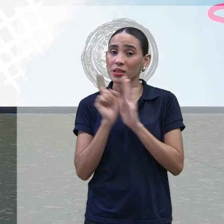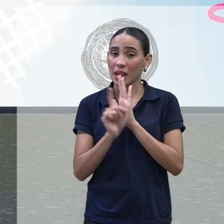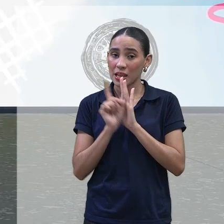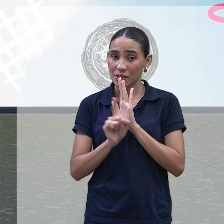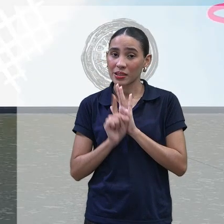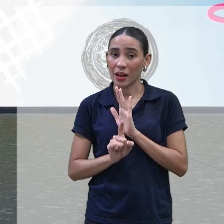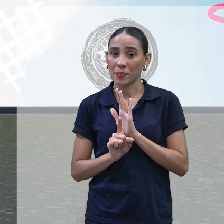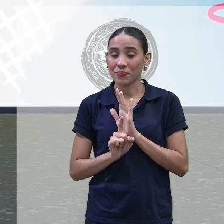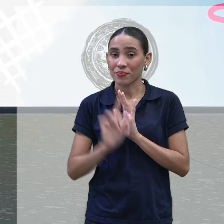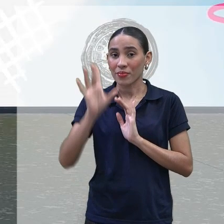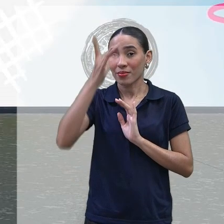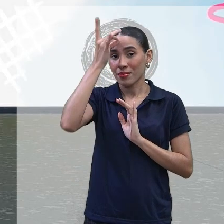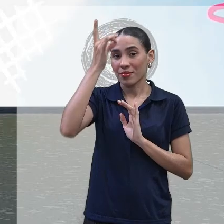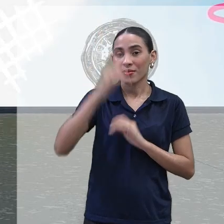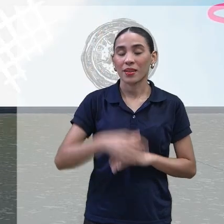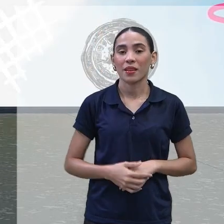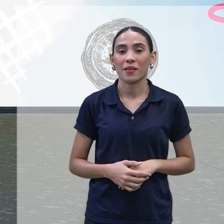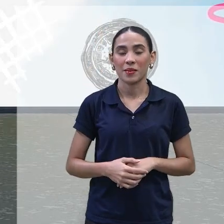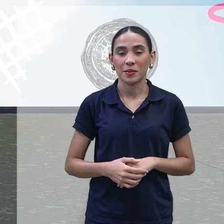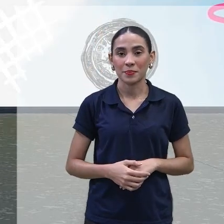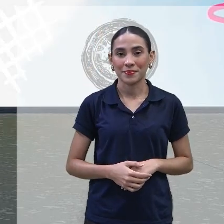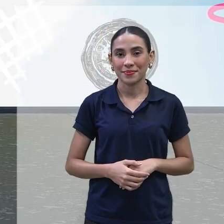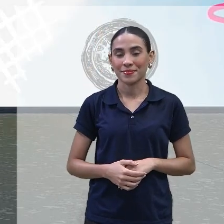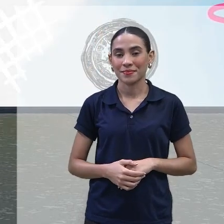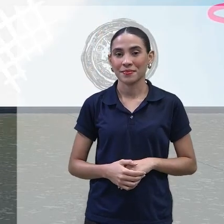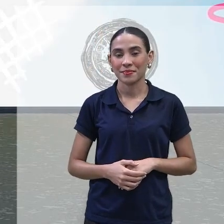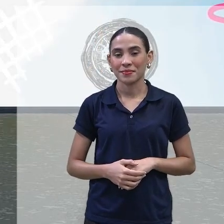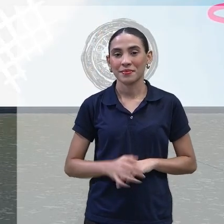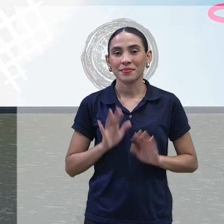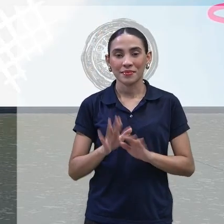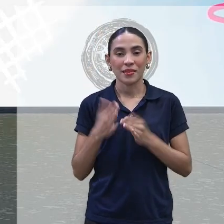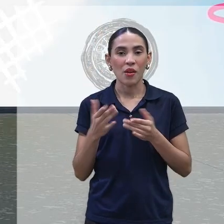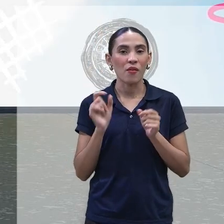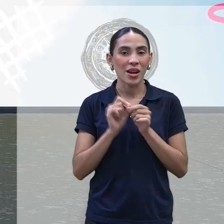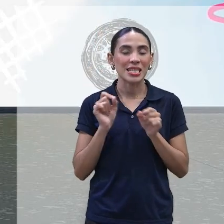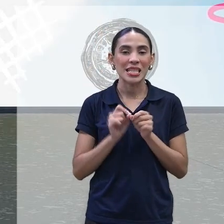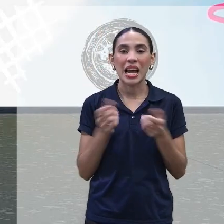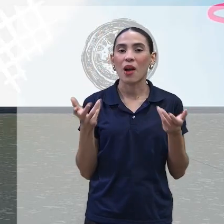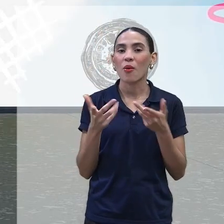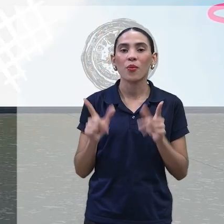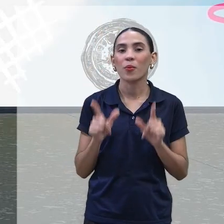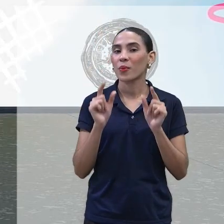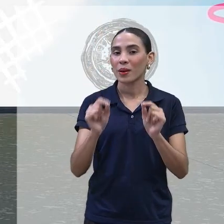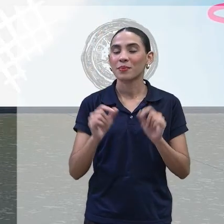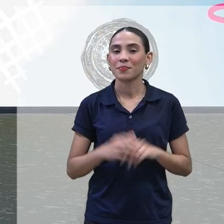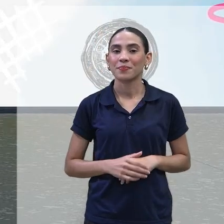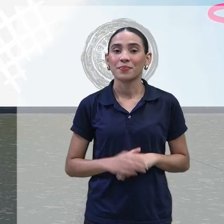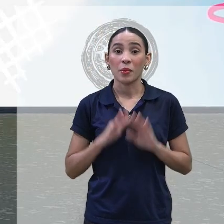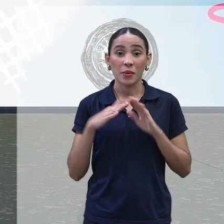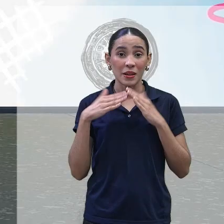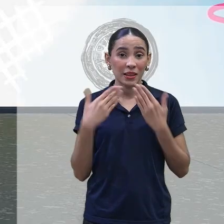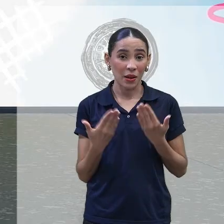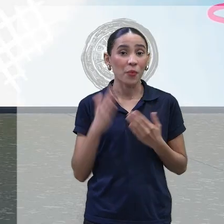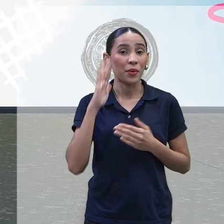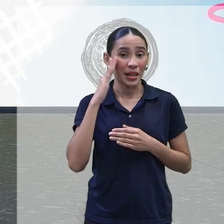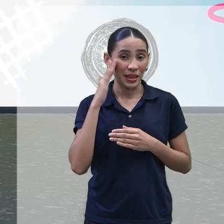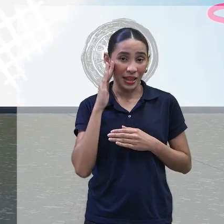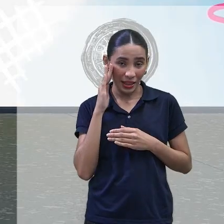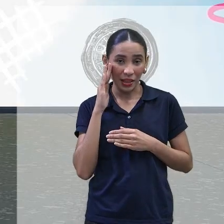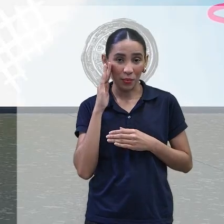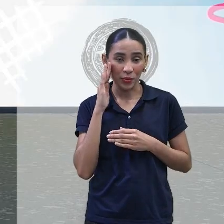daí. Gravem bem isso daí, tá bom? Muito bem, vamos fazer o seguinte agora, já entendemos esse